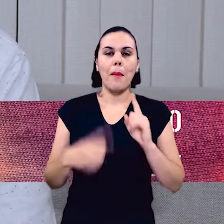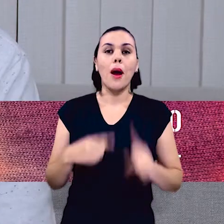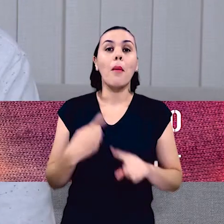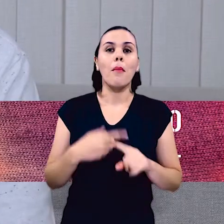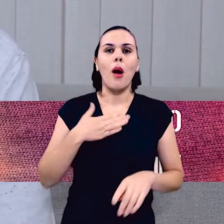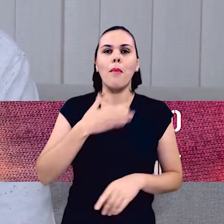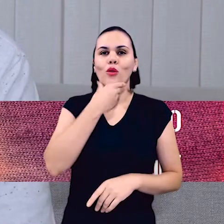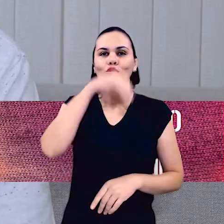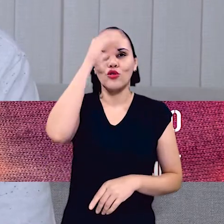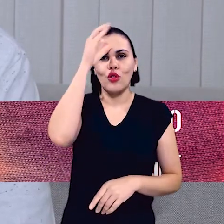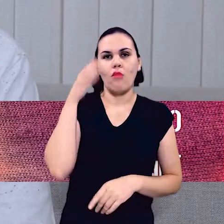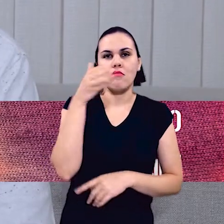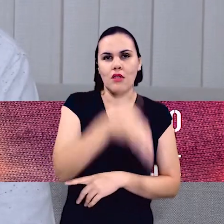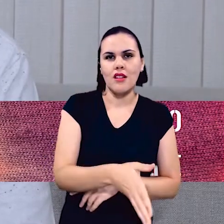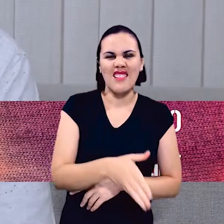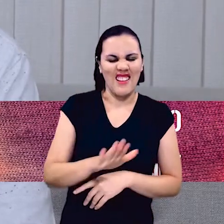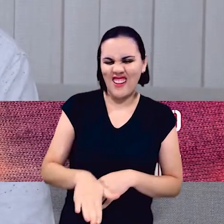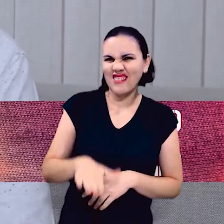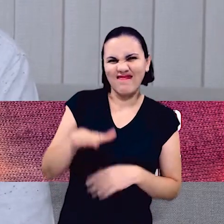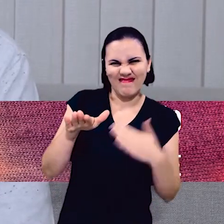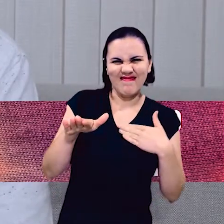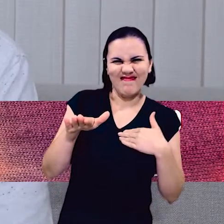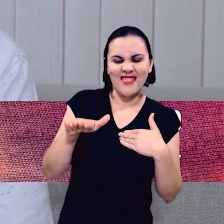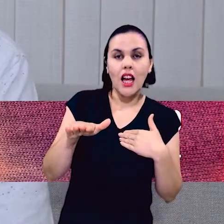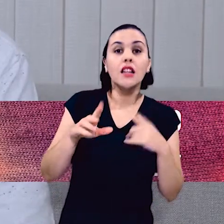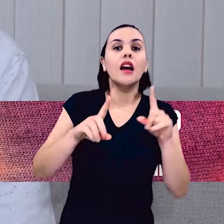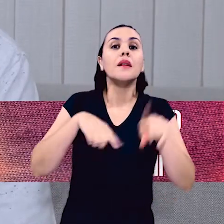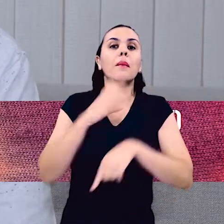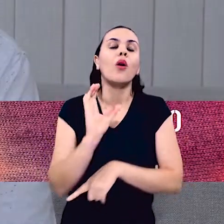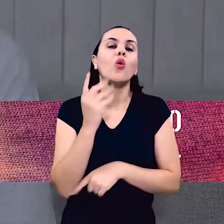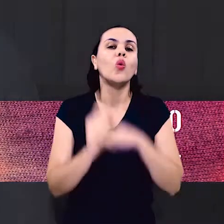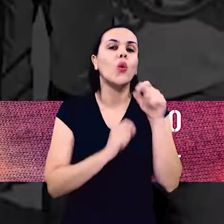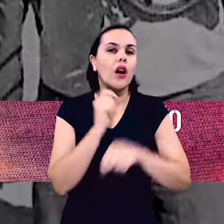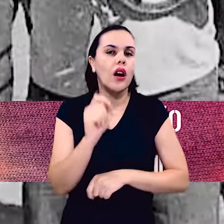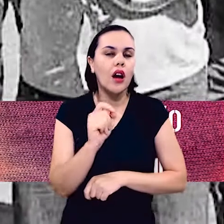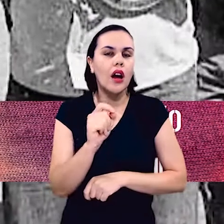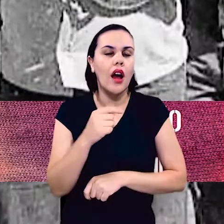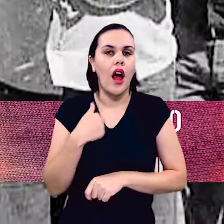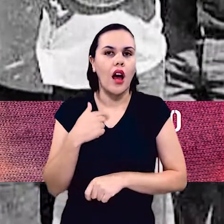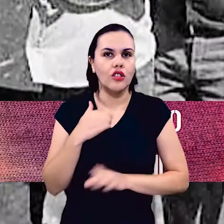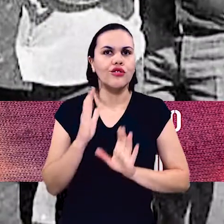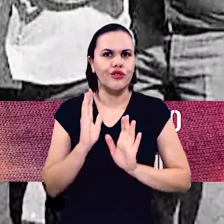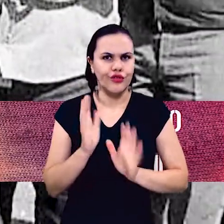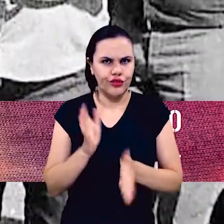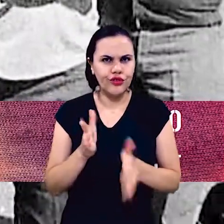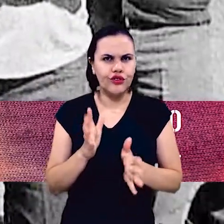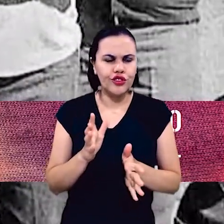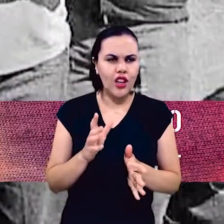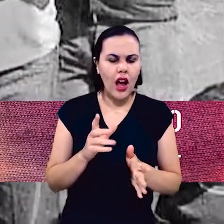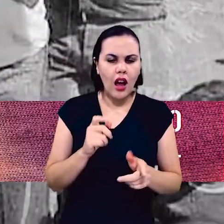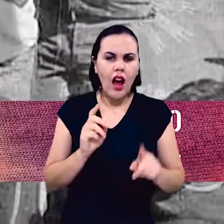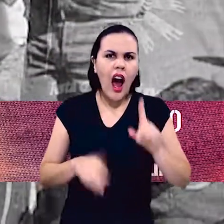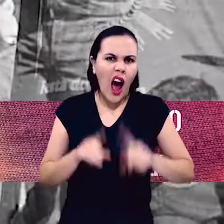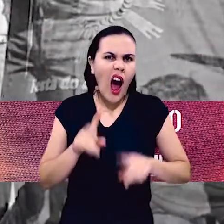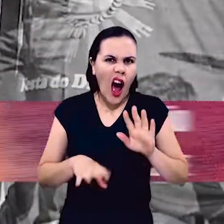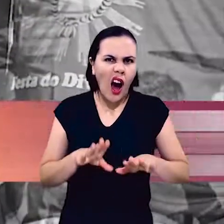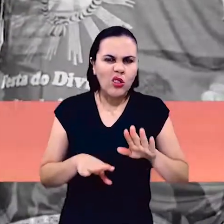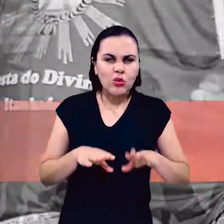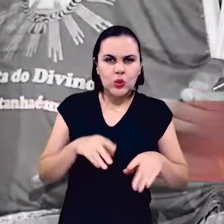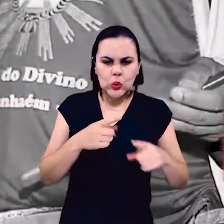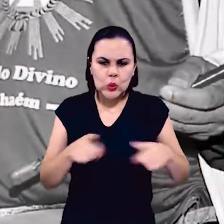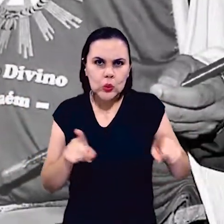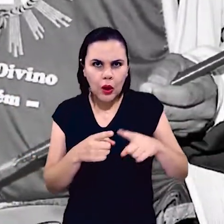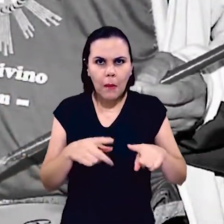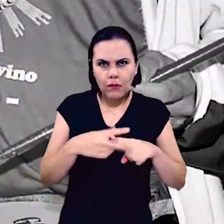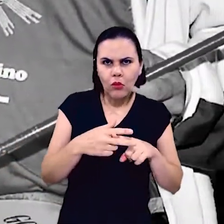bandinha, desde moleque, meu tio tocava na bandinha. E aí o que aconteceu? Eu, como já sabia